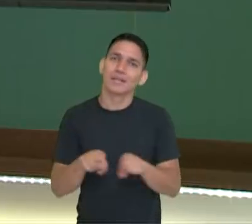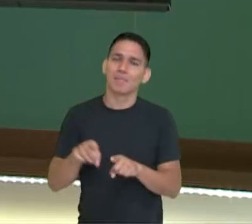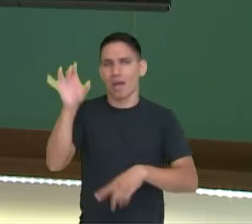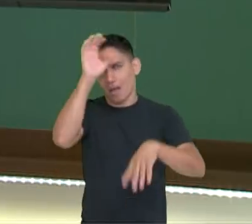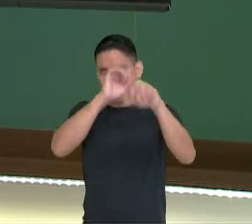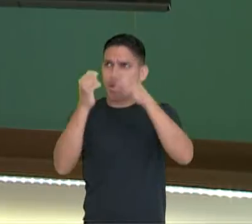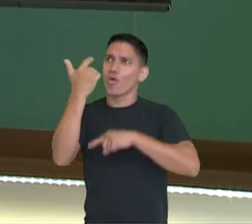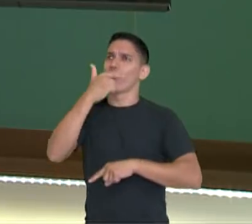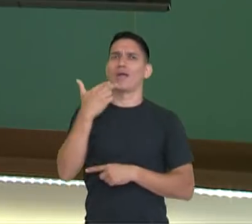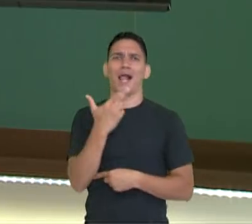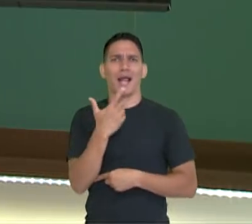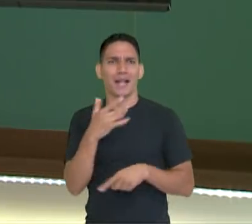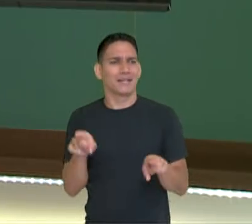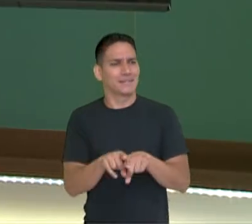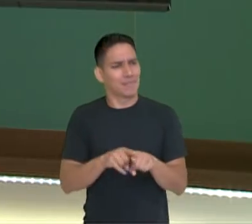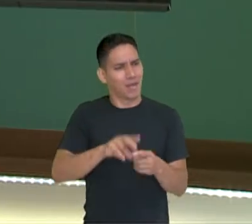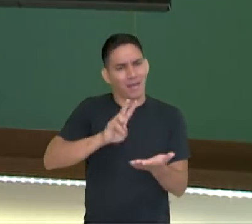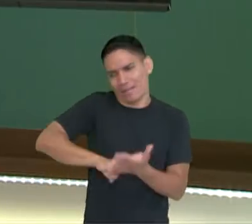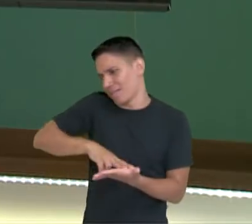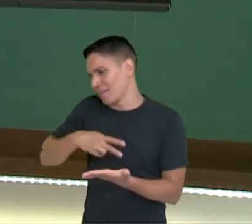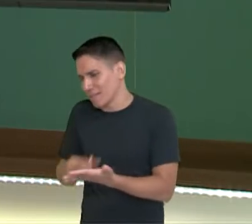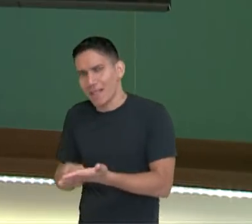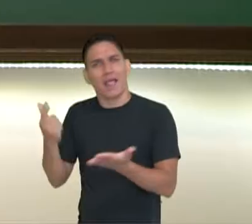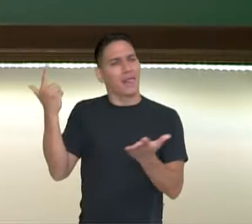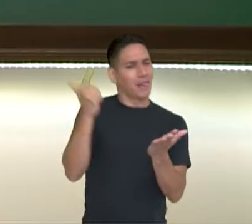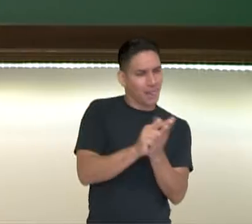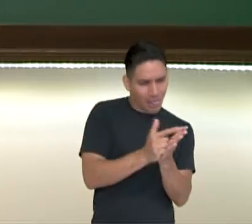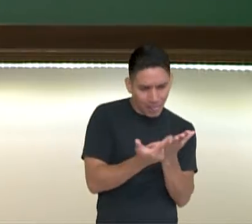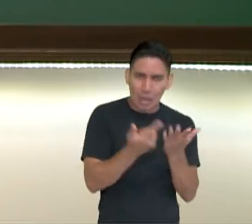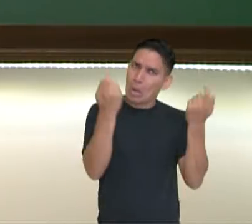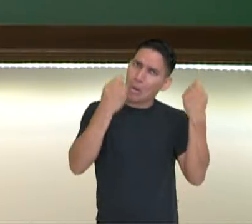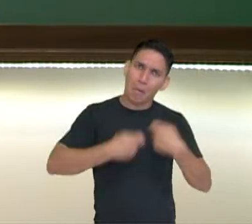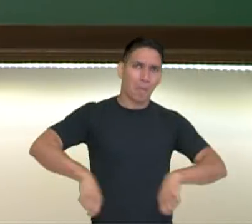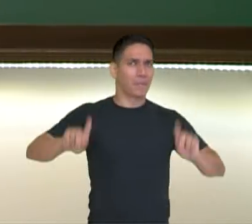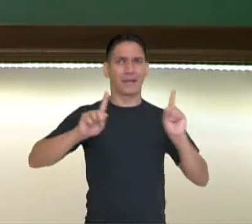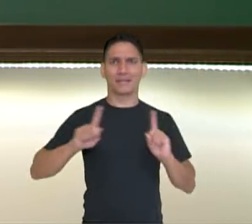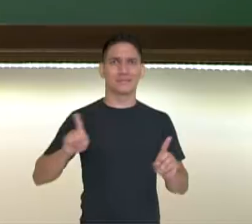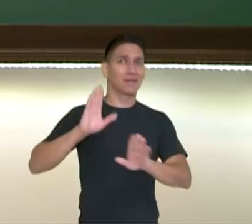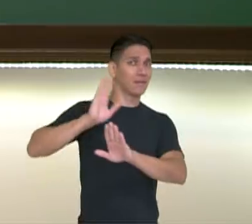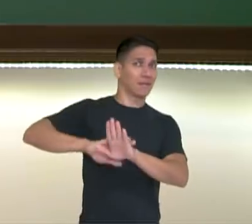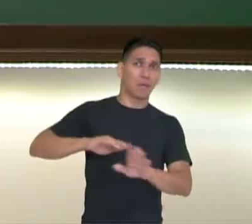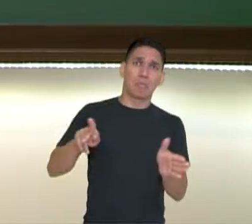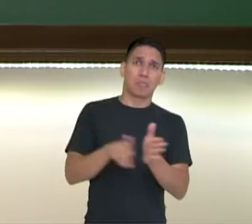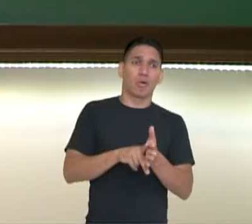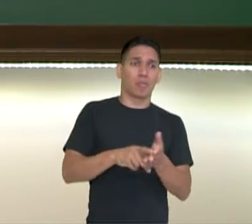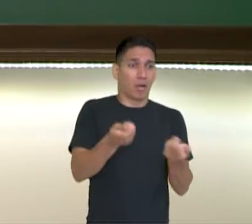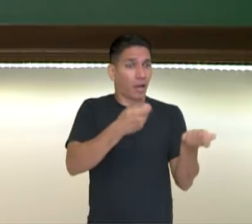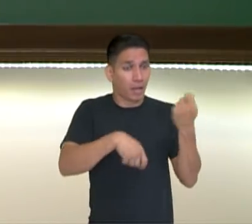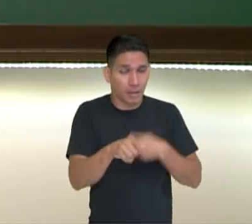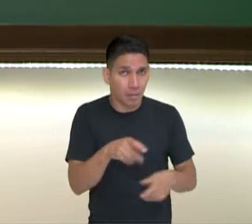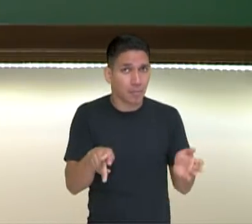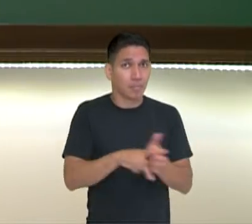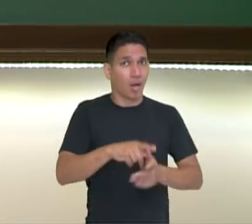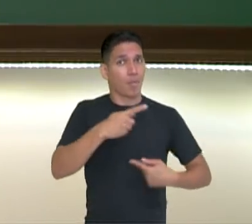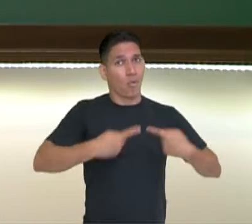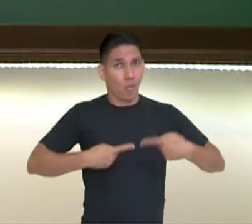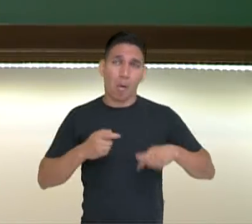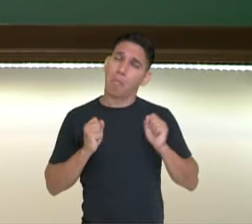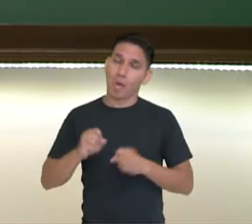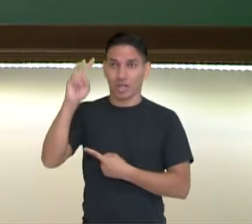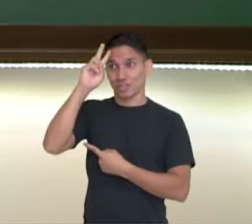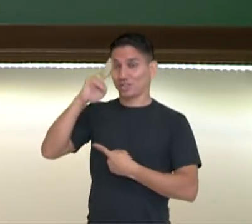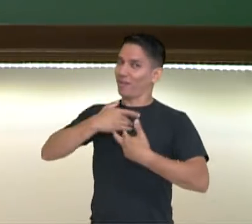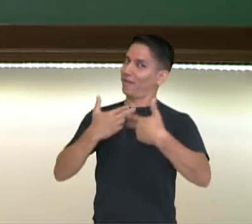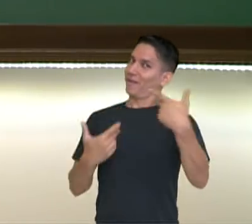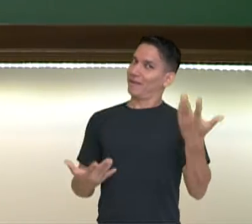traduzir, ler livros que não precisam trazer informações de administração, de governo, podem trazer histórias diversas para a